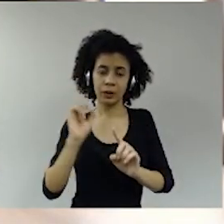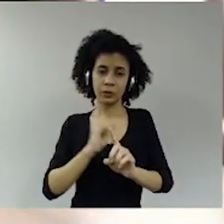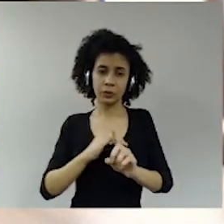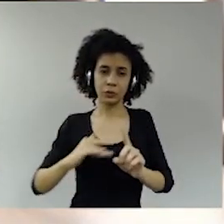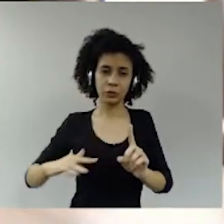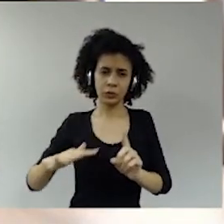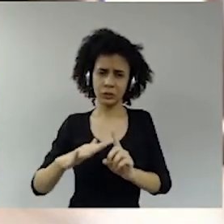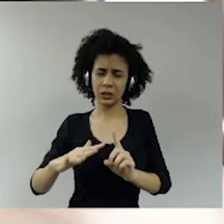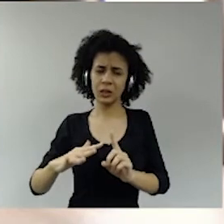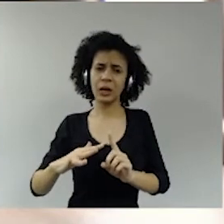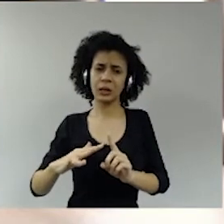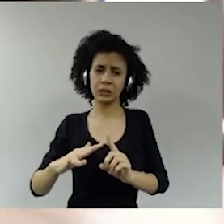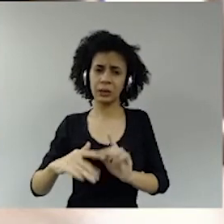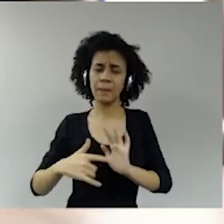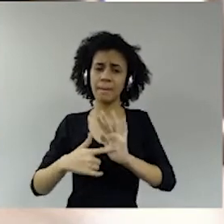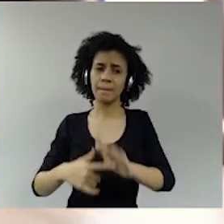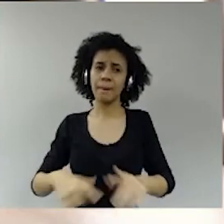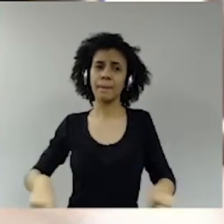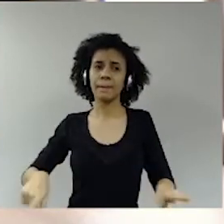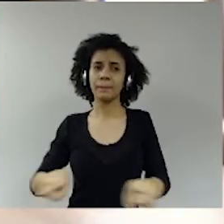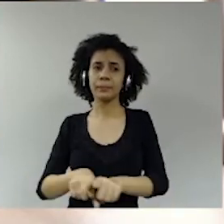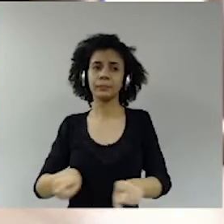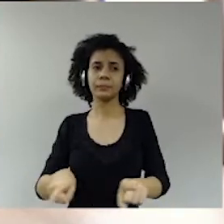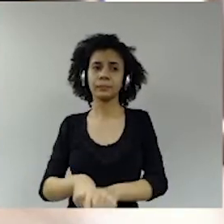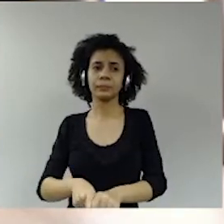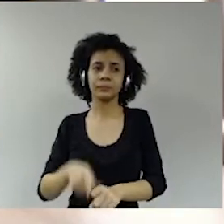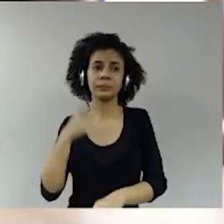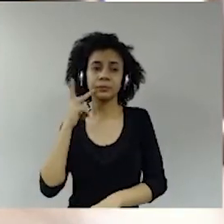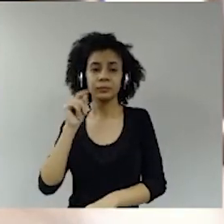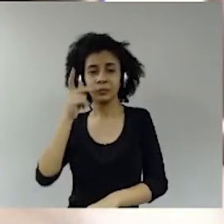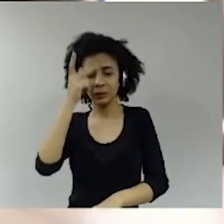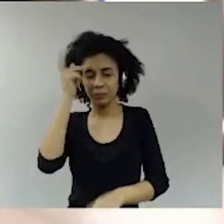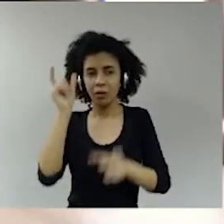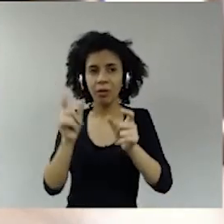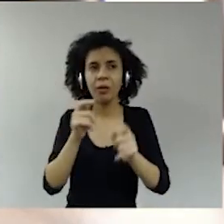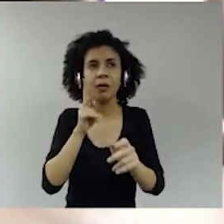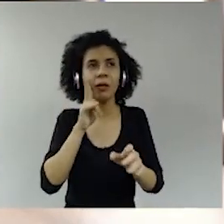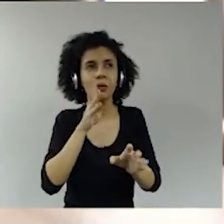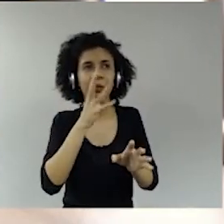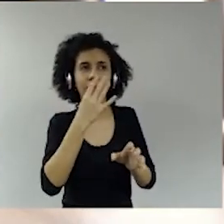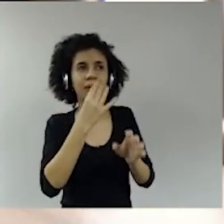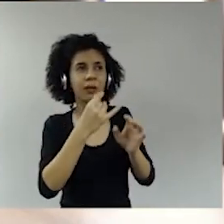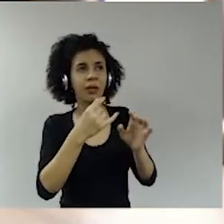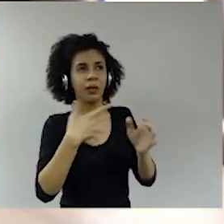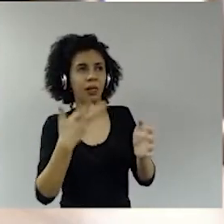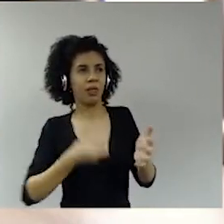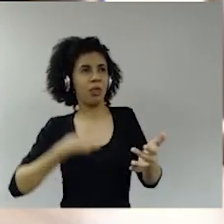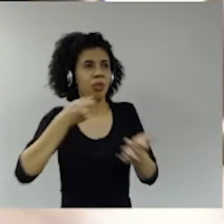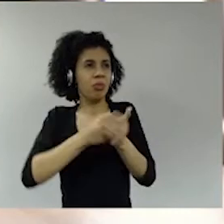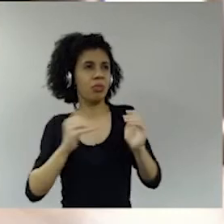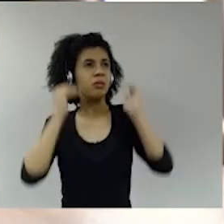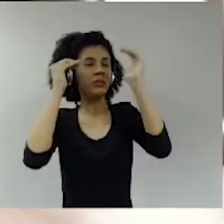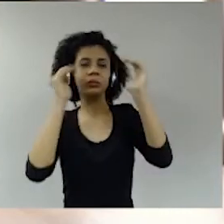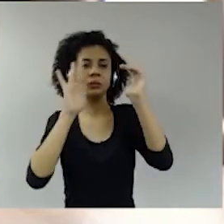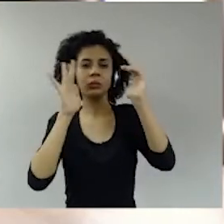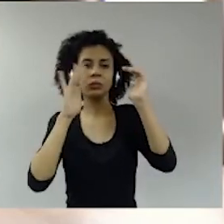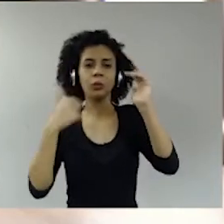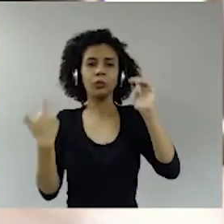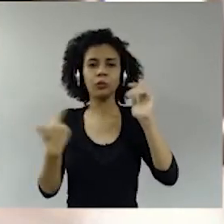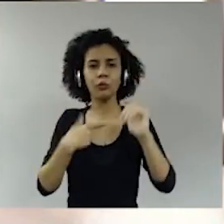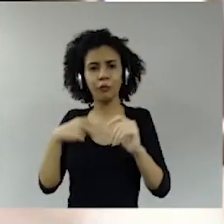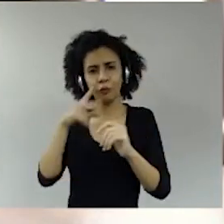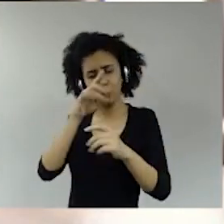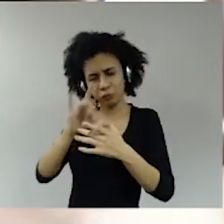e mostra também para esses que flertam com a autoridade a força da OAB,